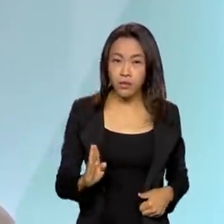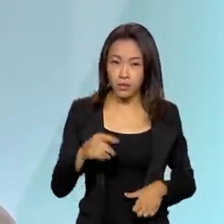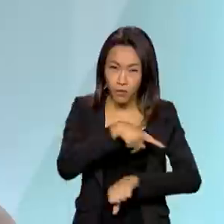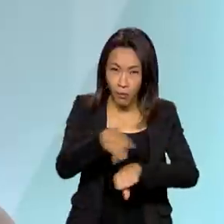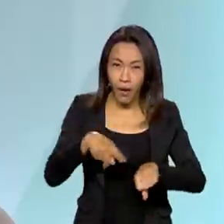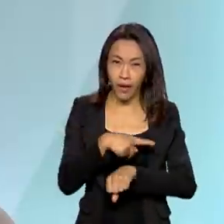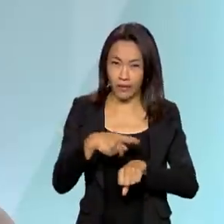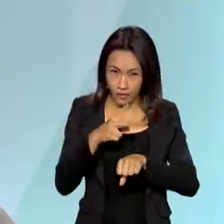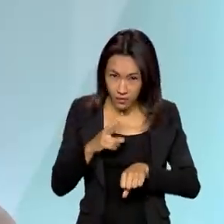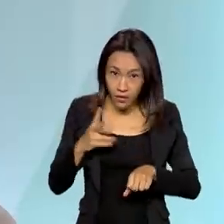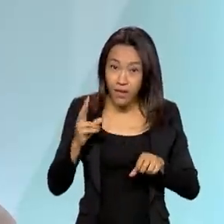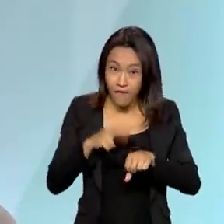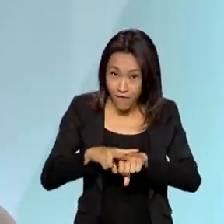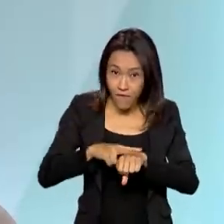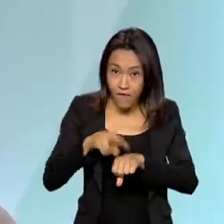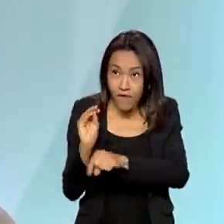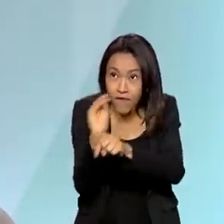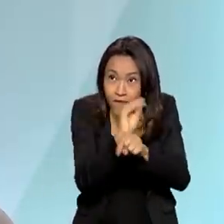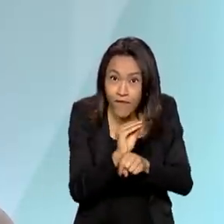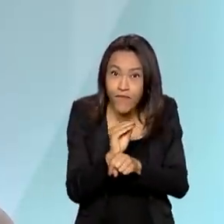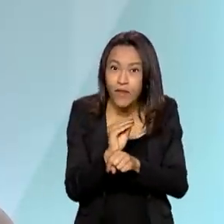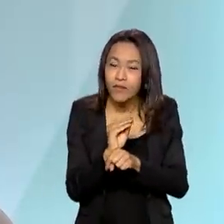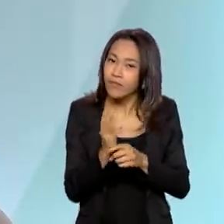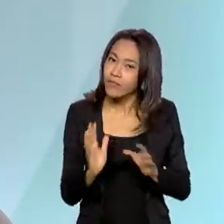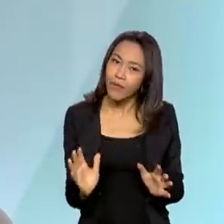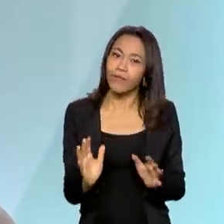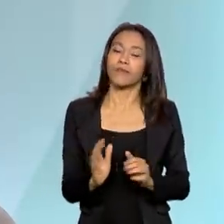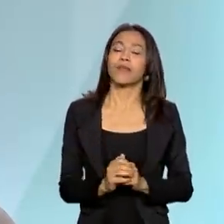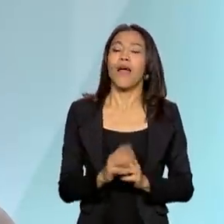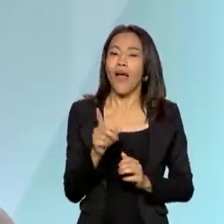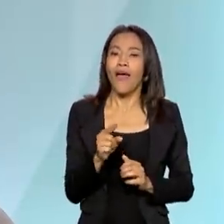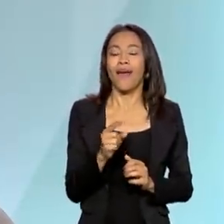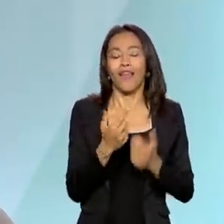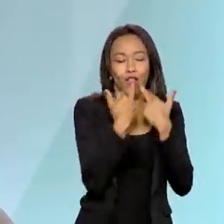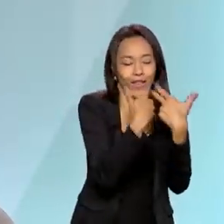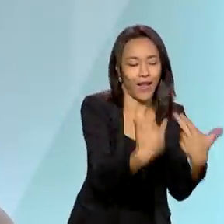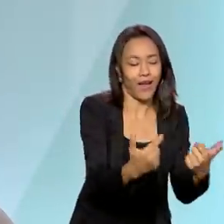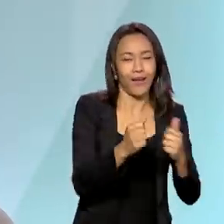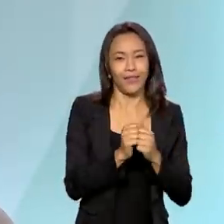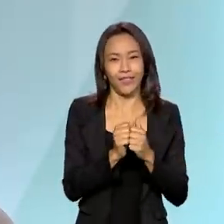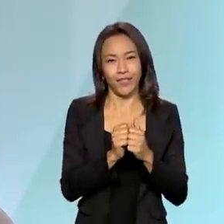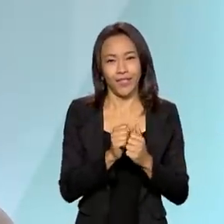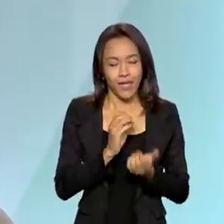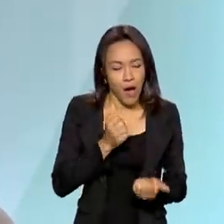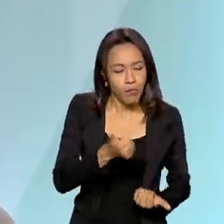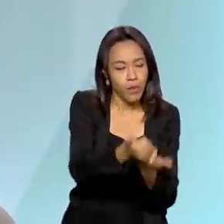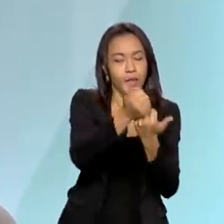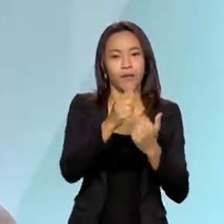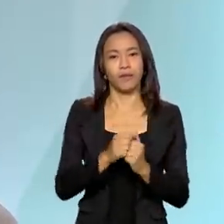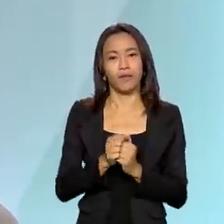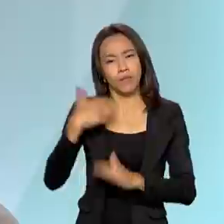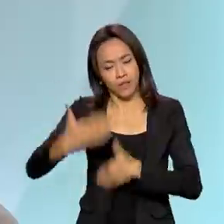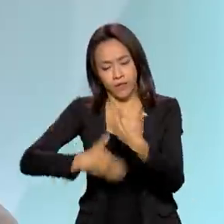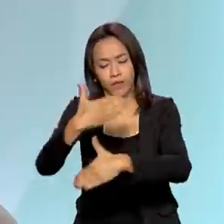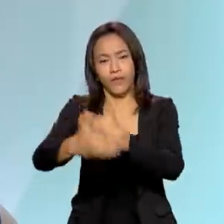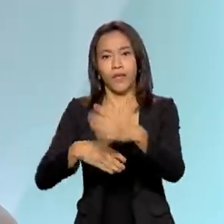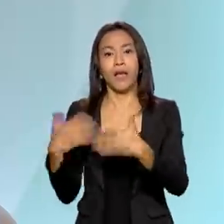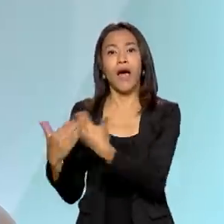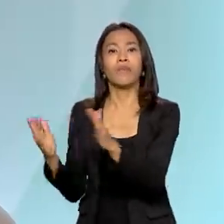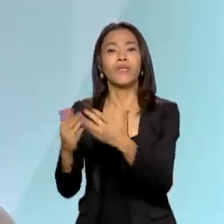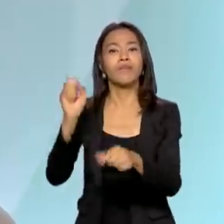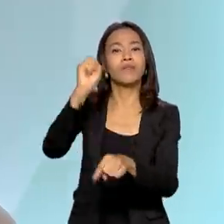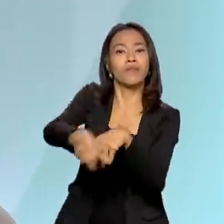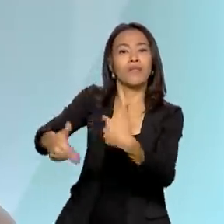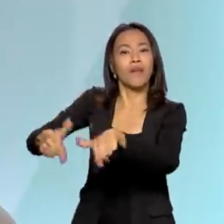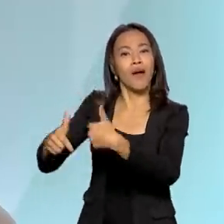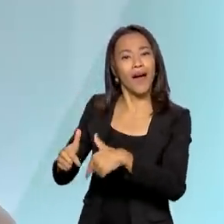país ainda mais verde. Nós entendemos que, assim, inovando, empreendendo, crescendo, crescendo e gerando emprego verde é que nós